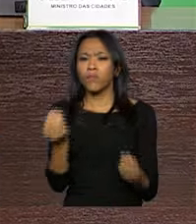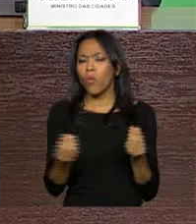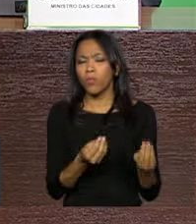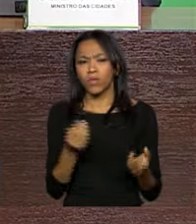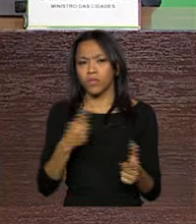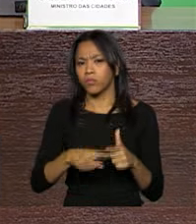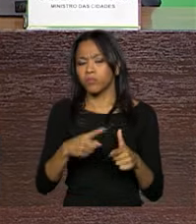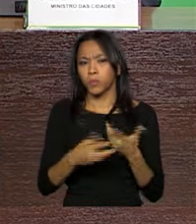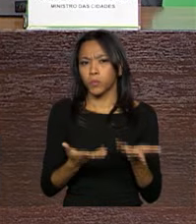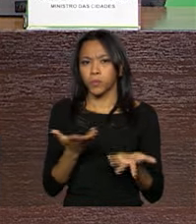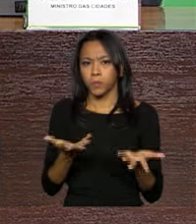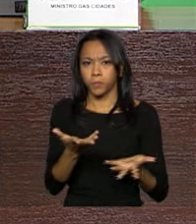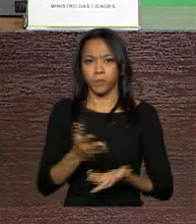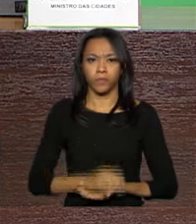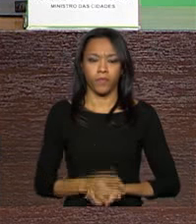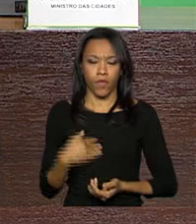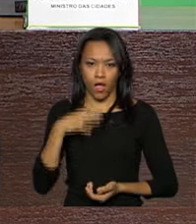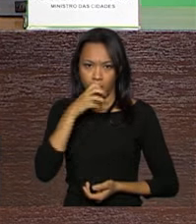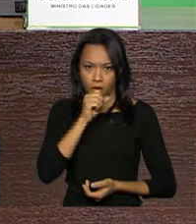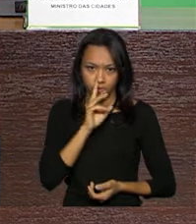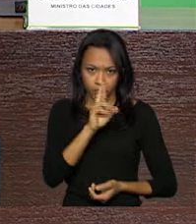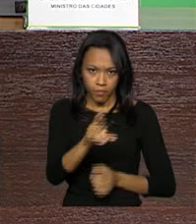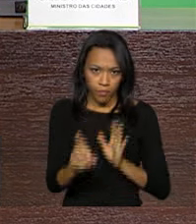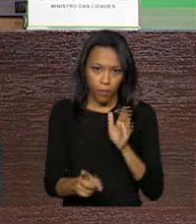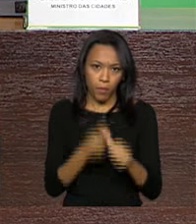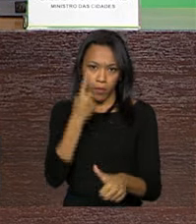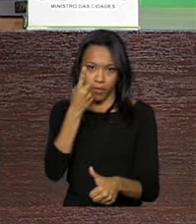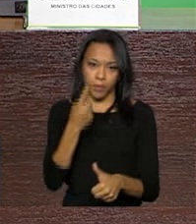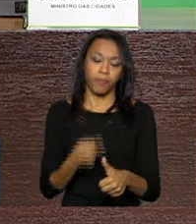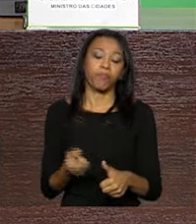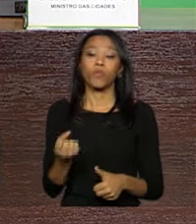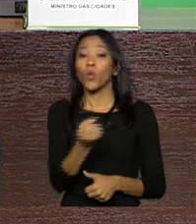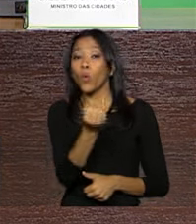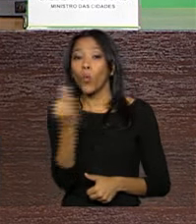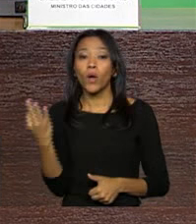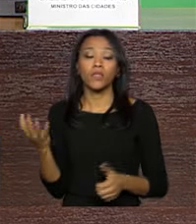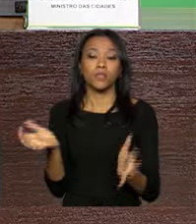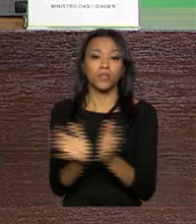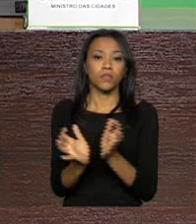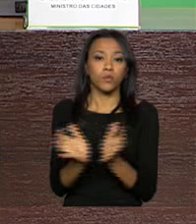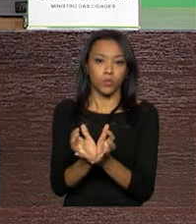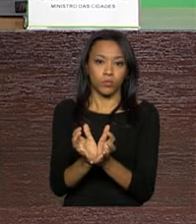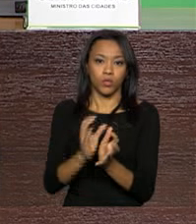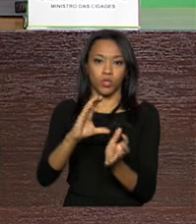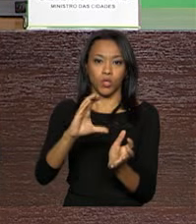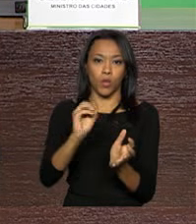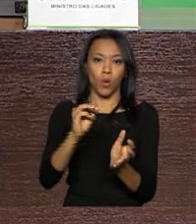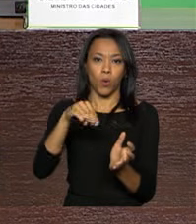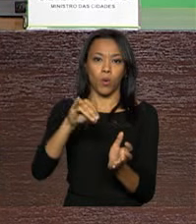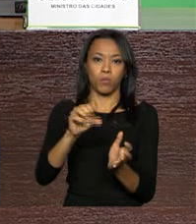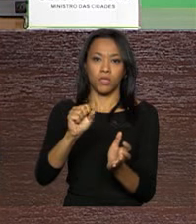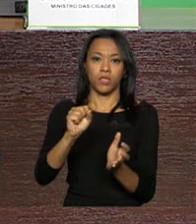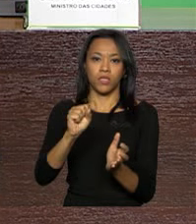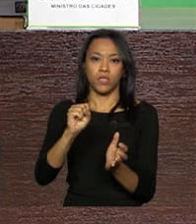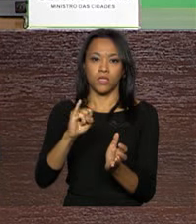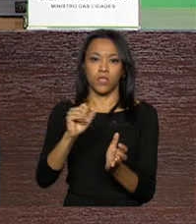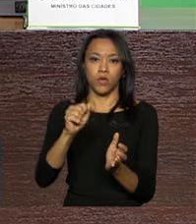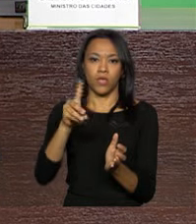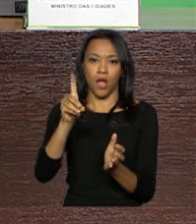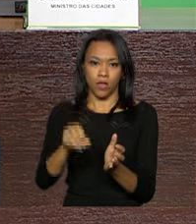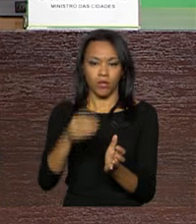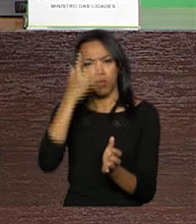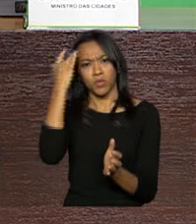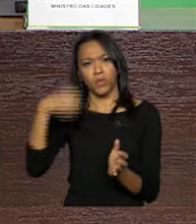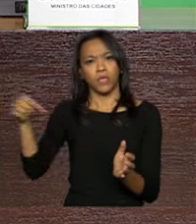bom primeiro responder rapidamente s a primeira pergunta o número de de comissionados varia porque é minimamente porque tem sempre alguma pessoa